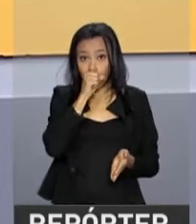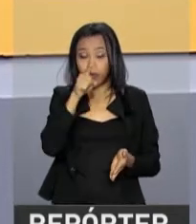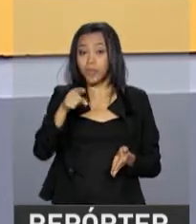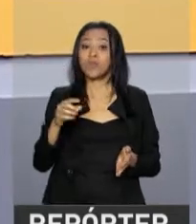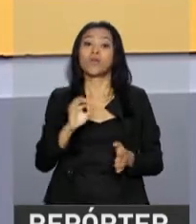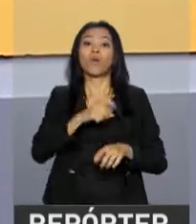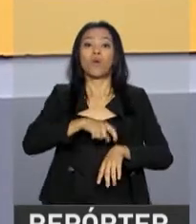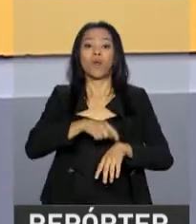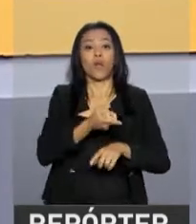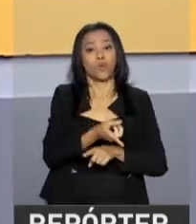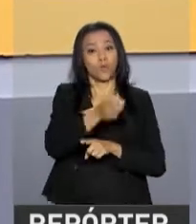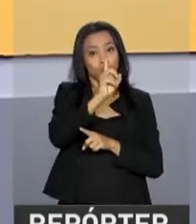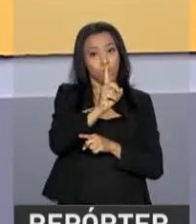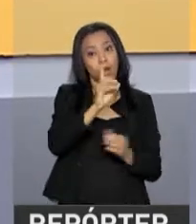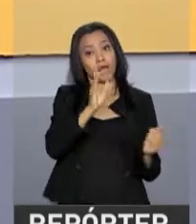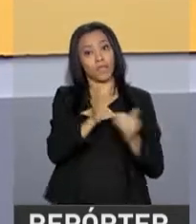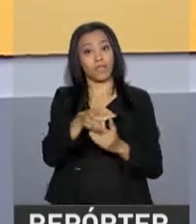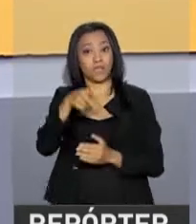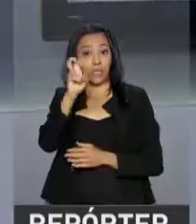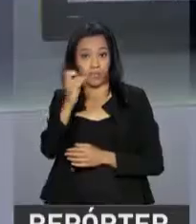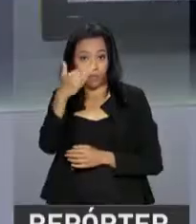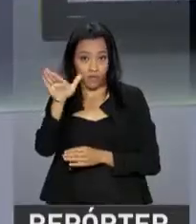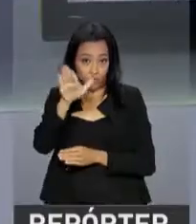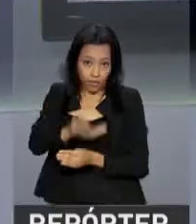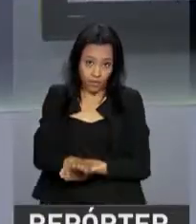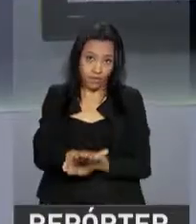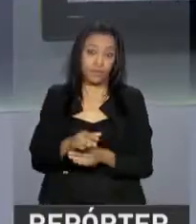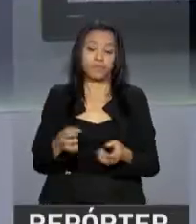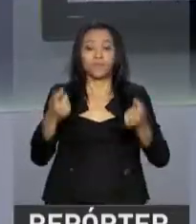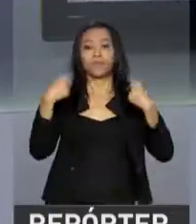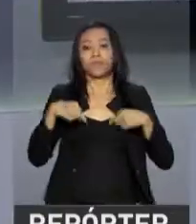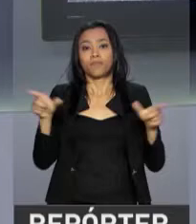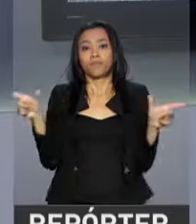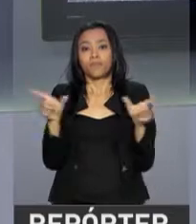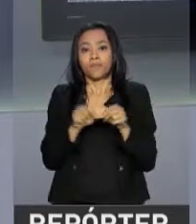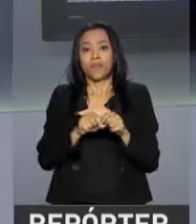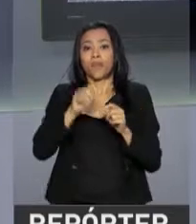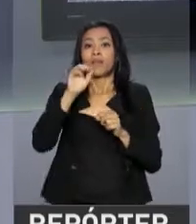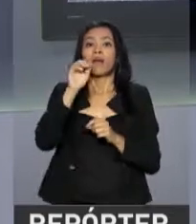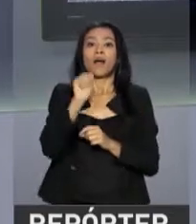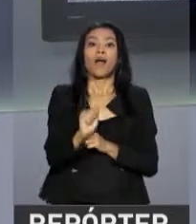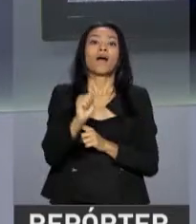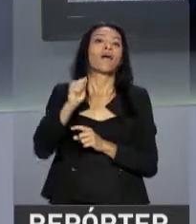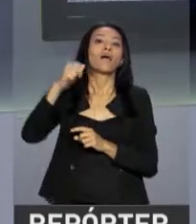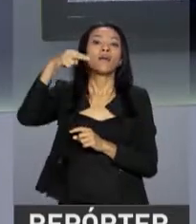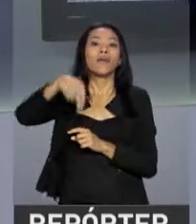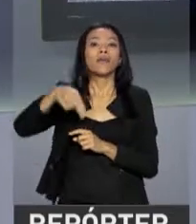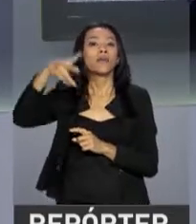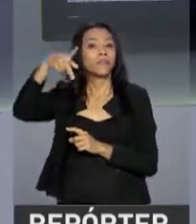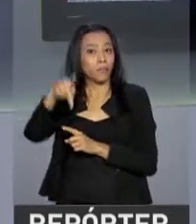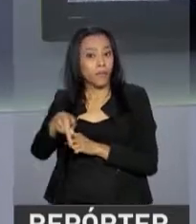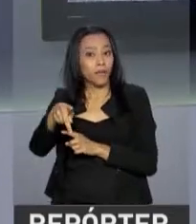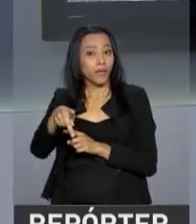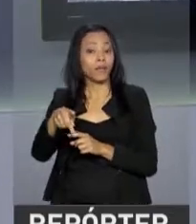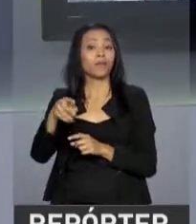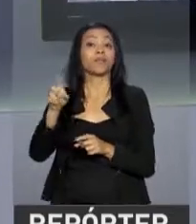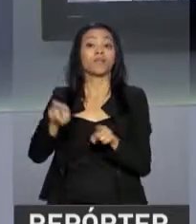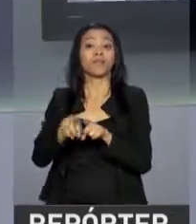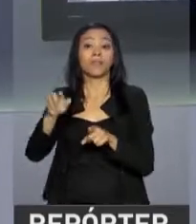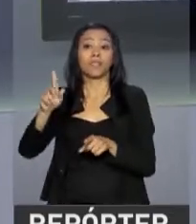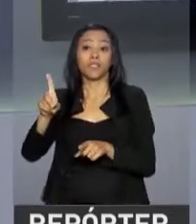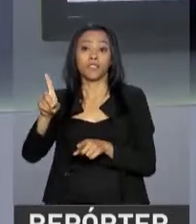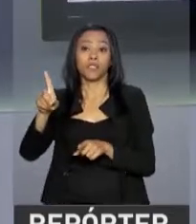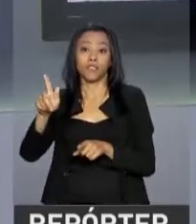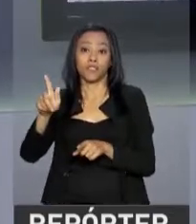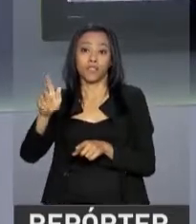entre 1h e 5h30 da tarde. A Agência Nacional de Petróleo, Gás Natural e Biocombustíveis, a ANP, realiza